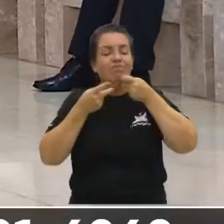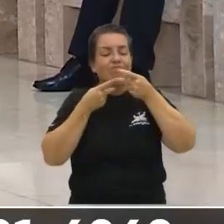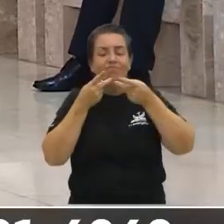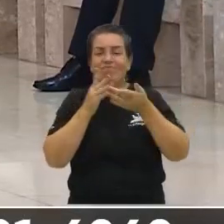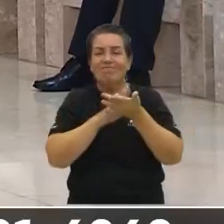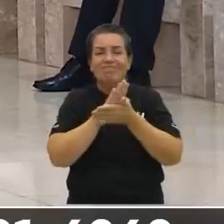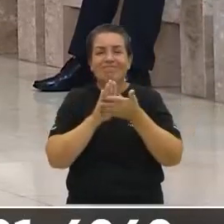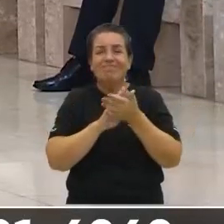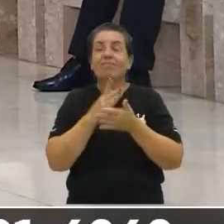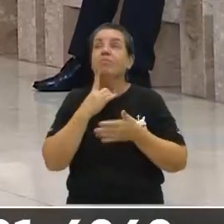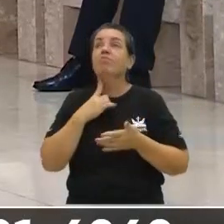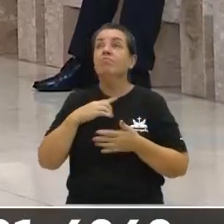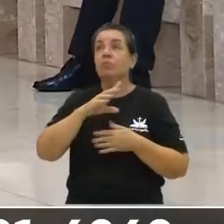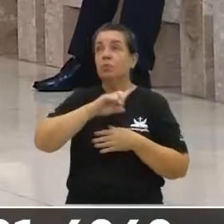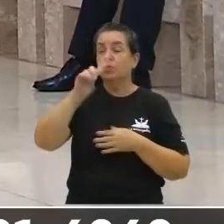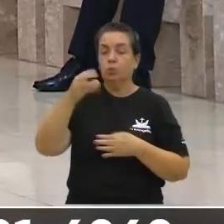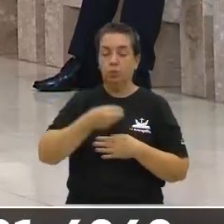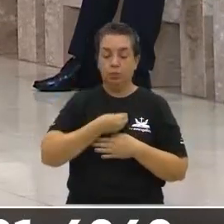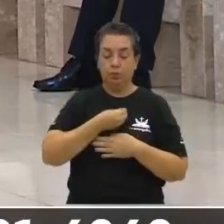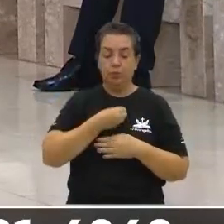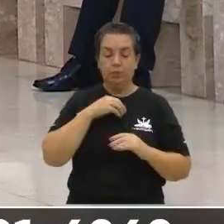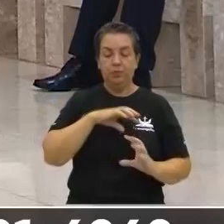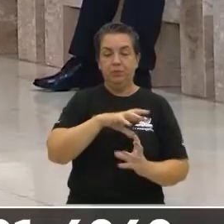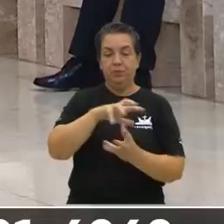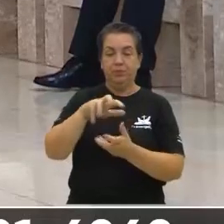da vontade de Deus na vida e no mundo.